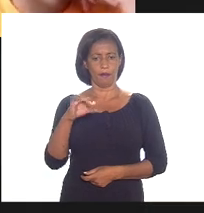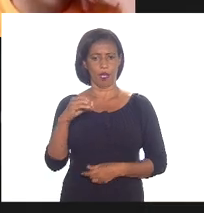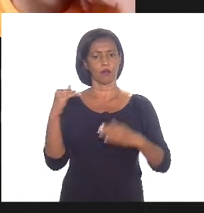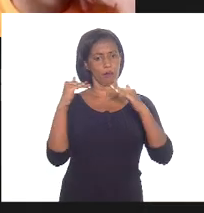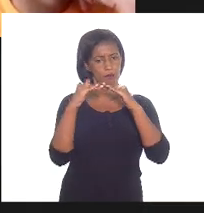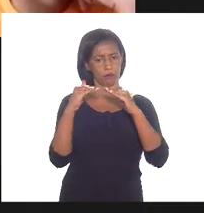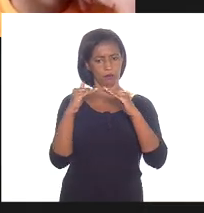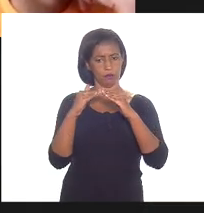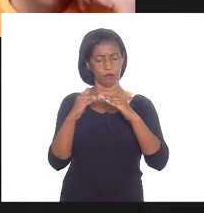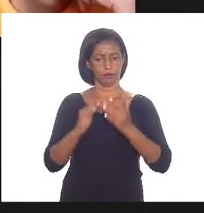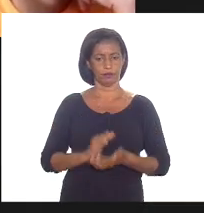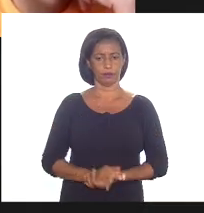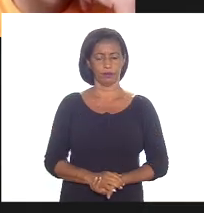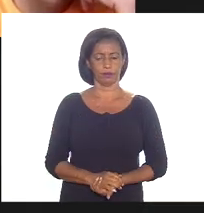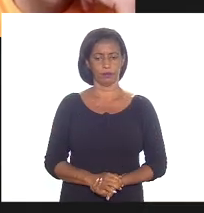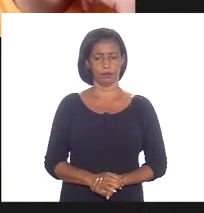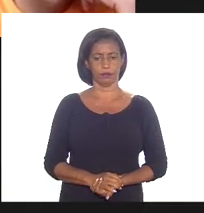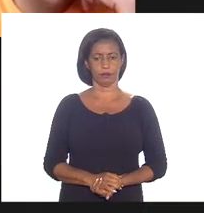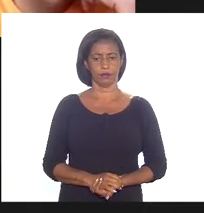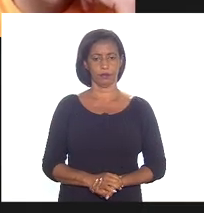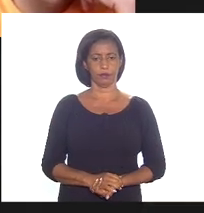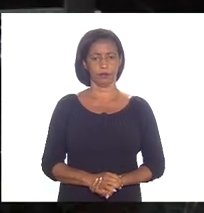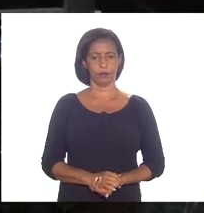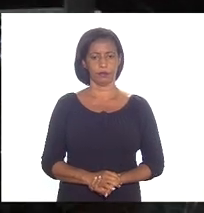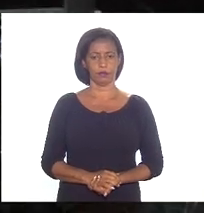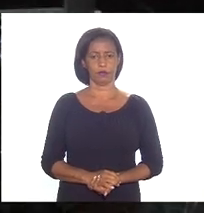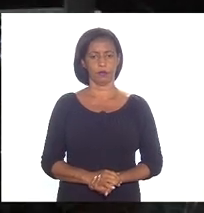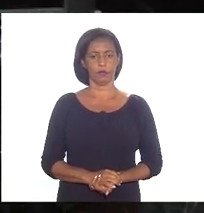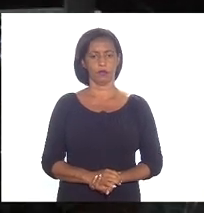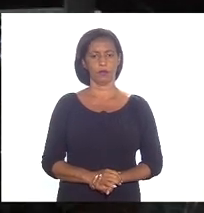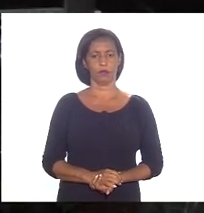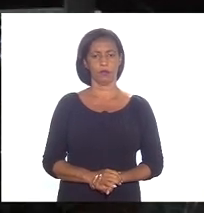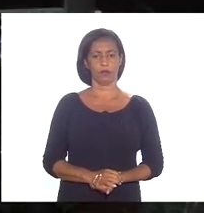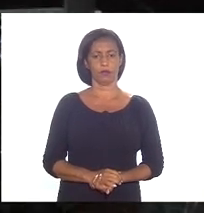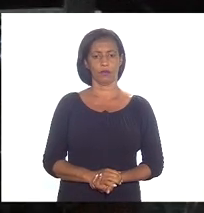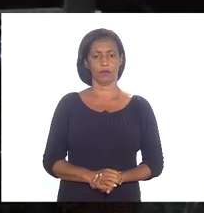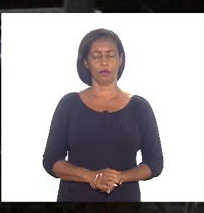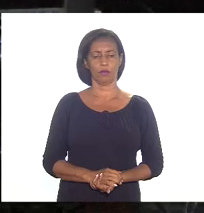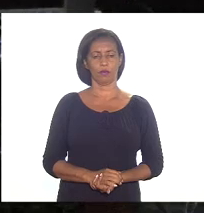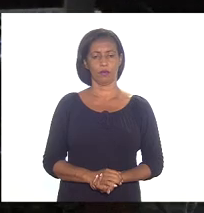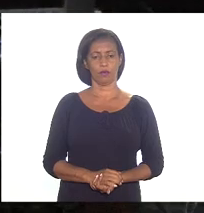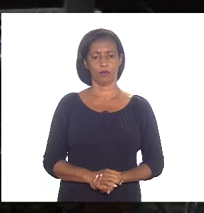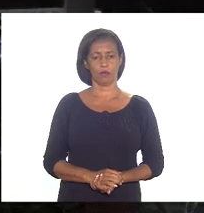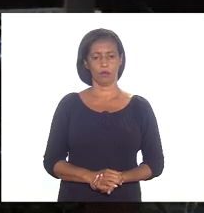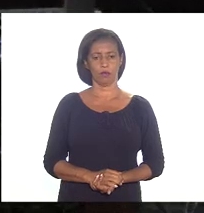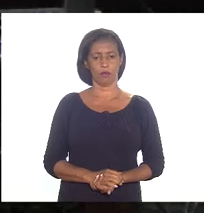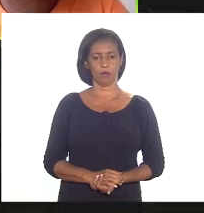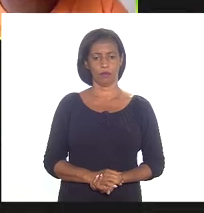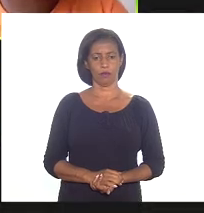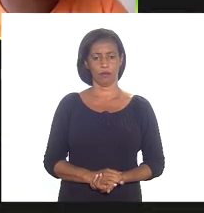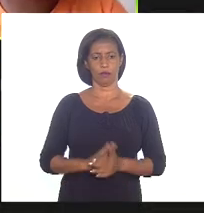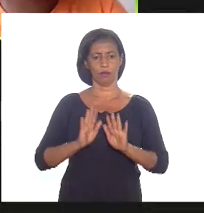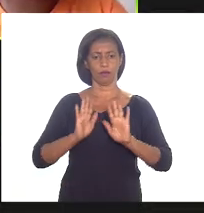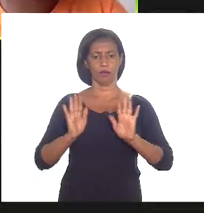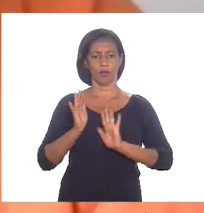Favorável. Assim que acabar, eu passo os olhos. Com os pareceres emitidos. Senhor presidente, só me desculpe, presidente, a questão de ordem